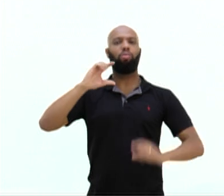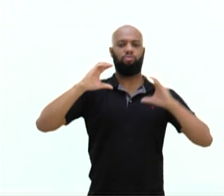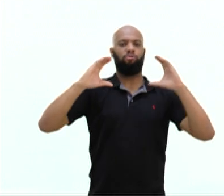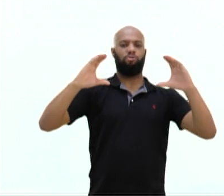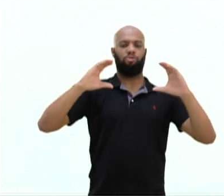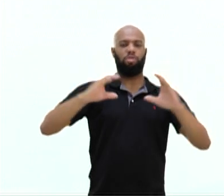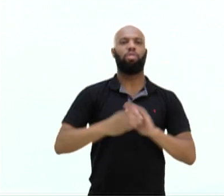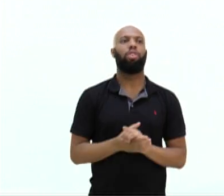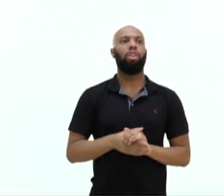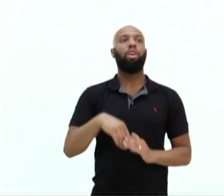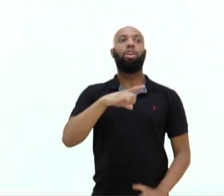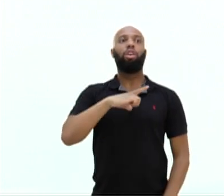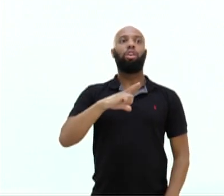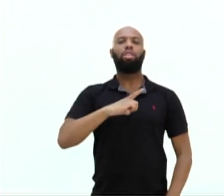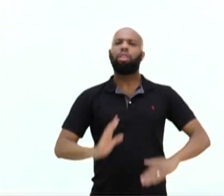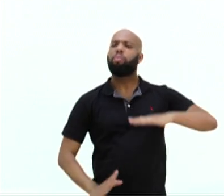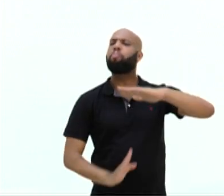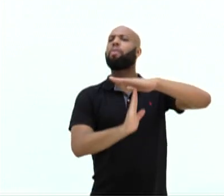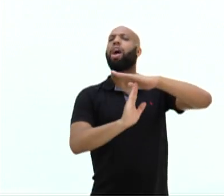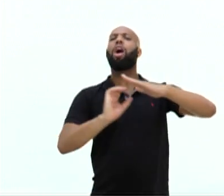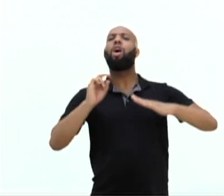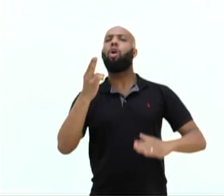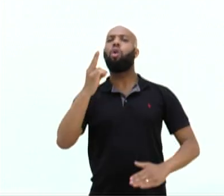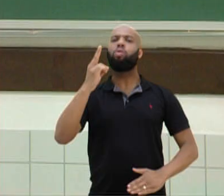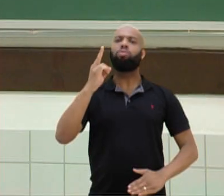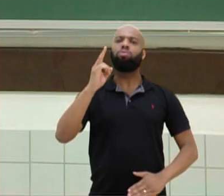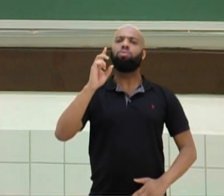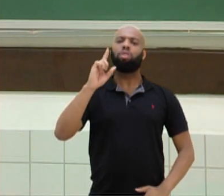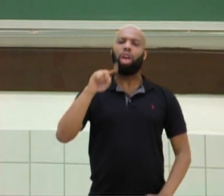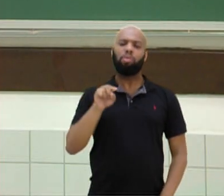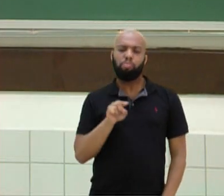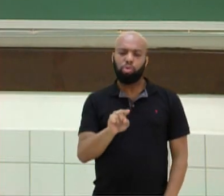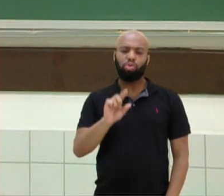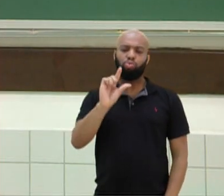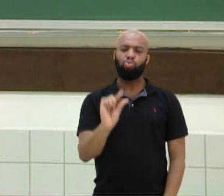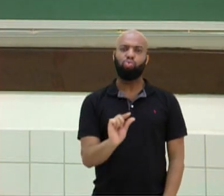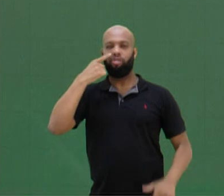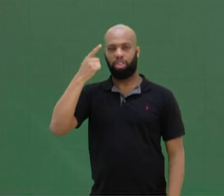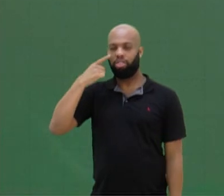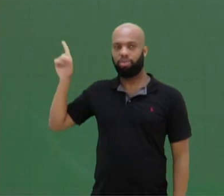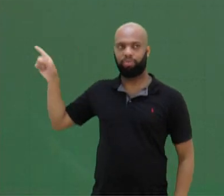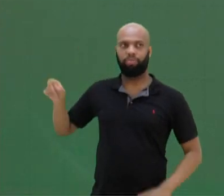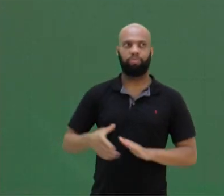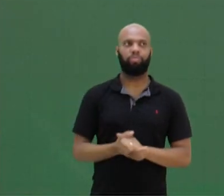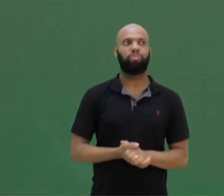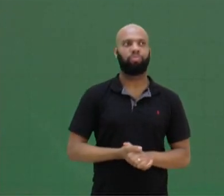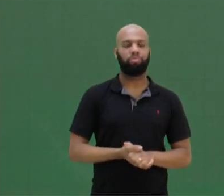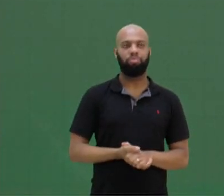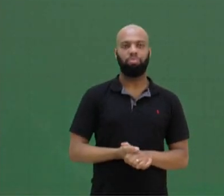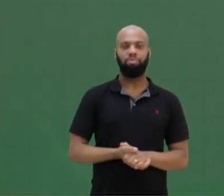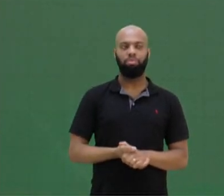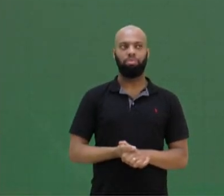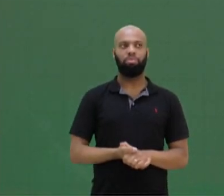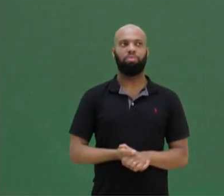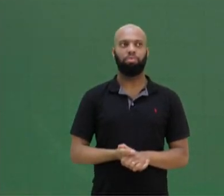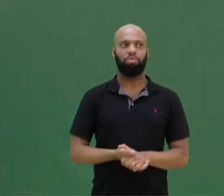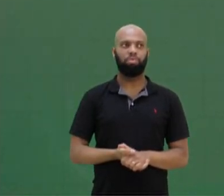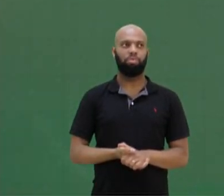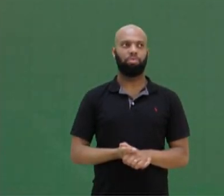6. Possui ponto de máximo ou ponto de mínimo? Nós vamos responder esse